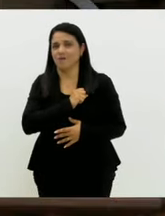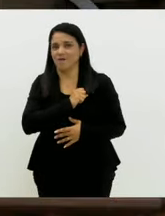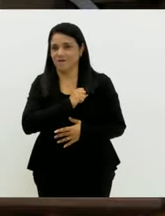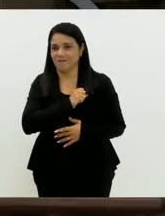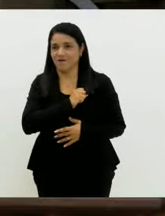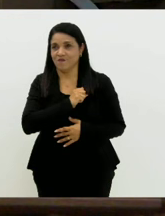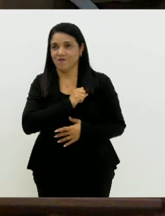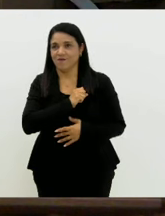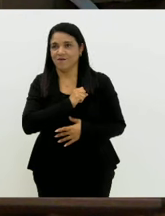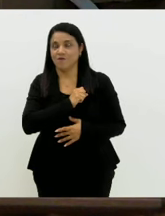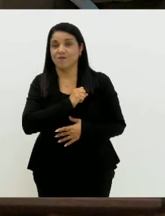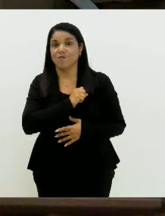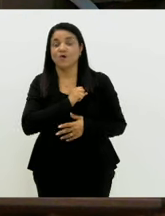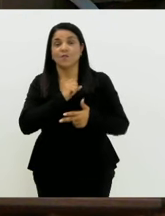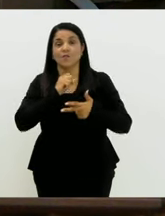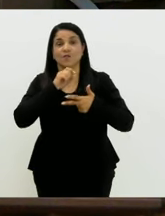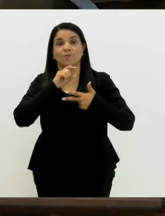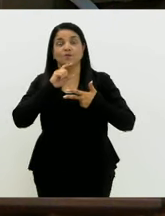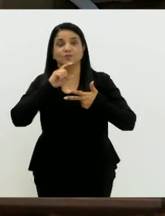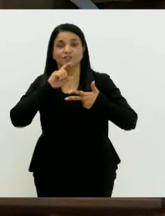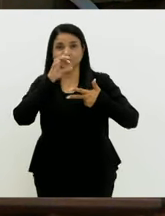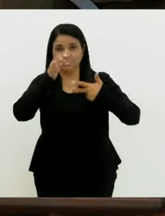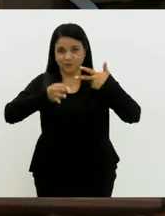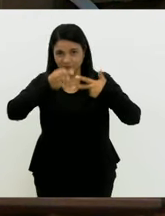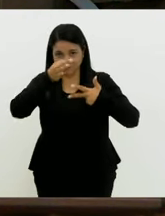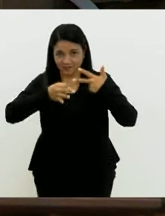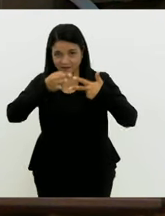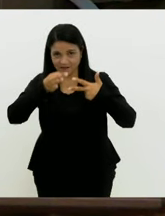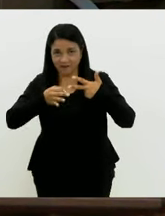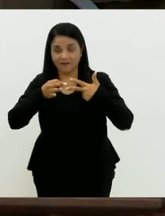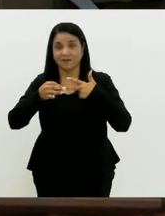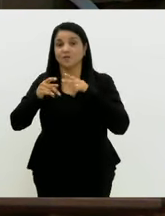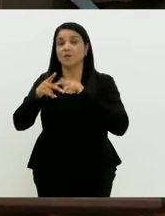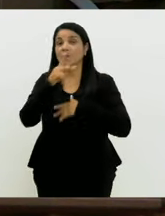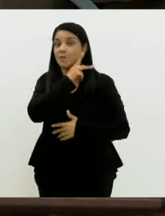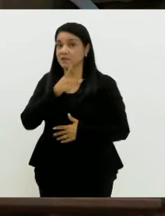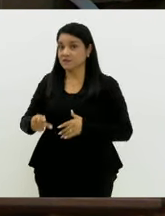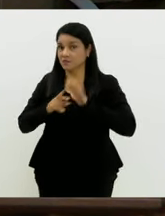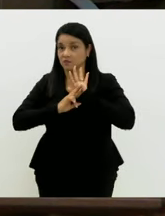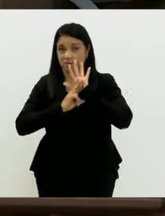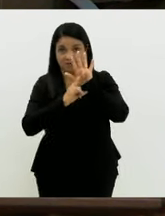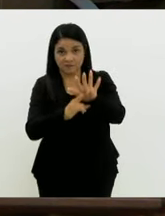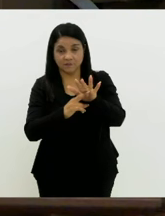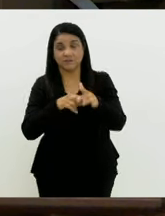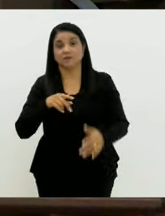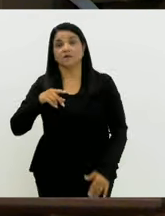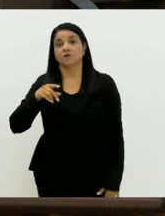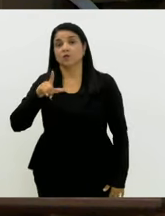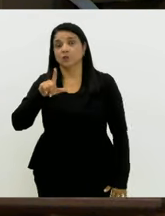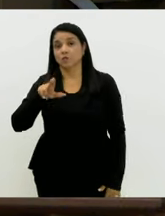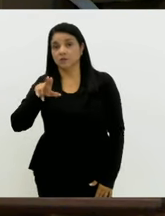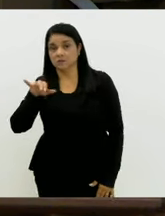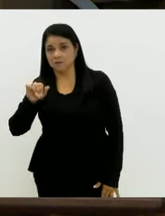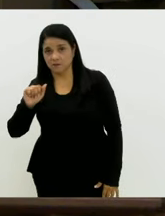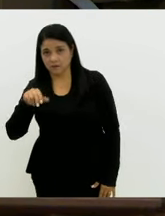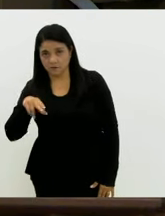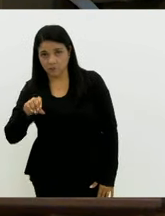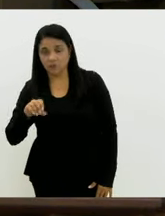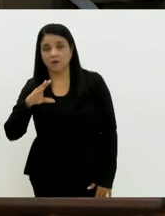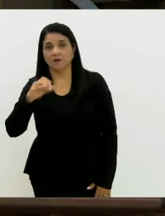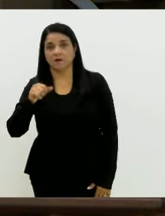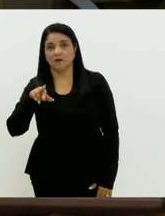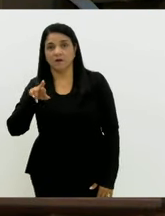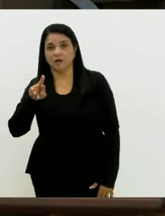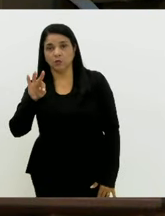nosso Poder Judiciário, na figura do presidente Ricardo Cardoso, nosso querido doutor Luciano Matos, pelo Ministério Público, e ao